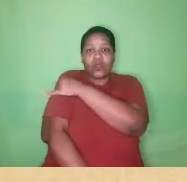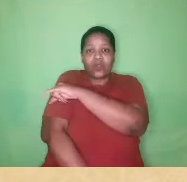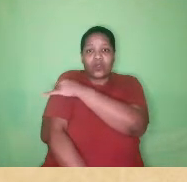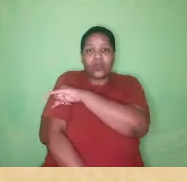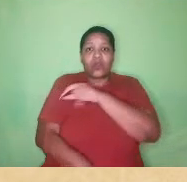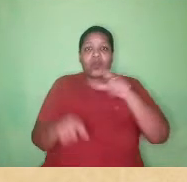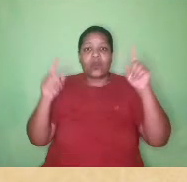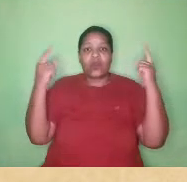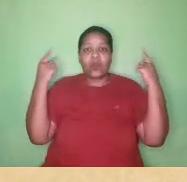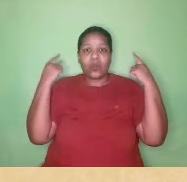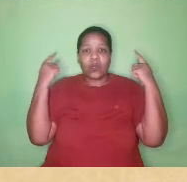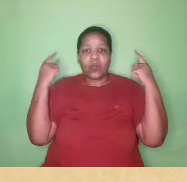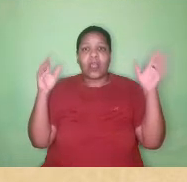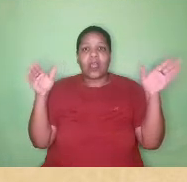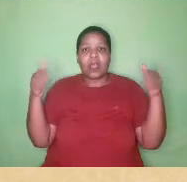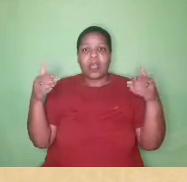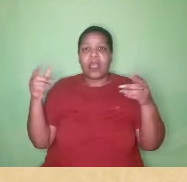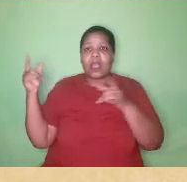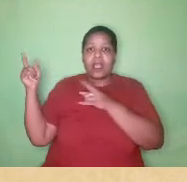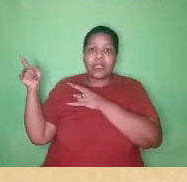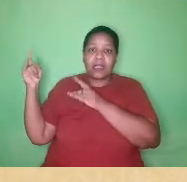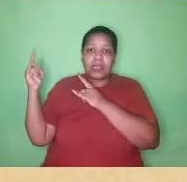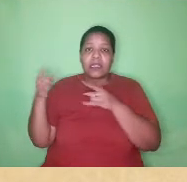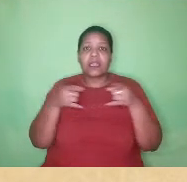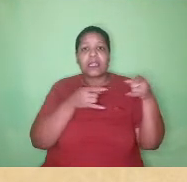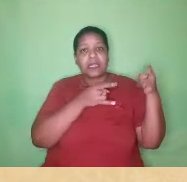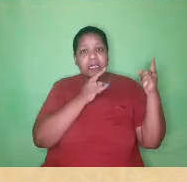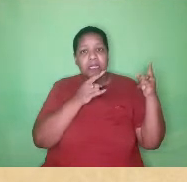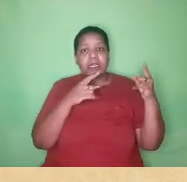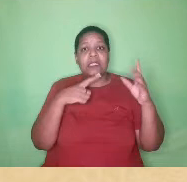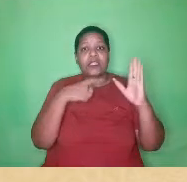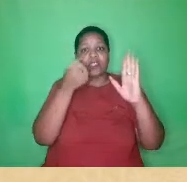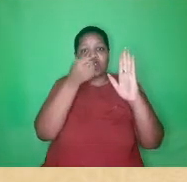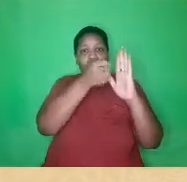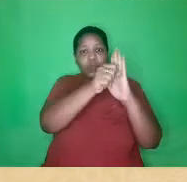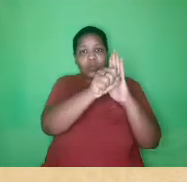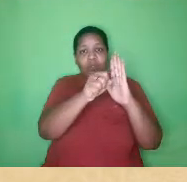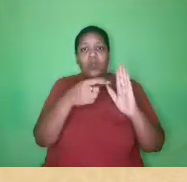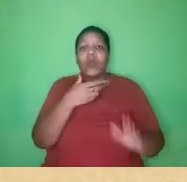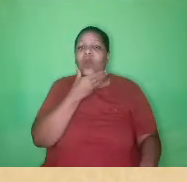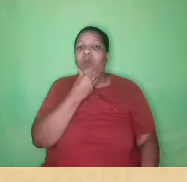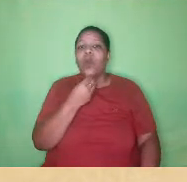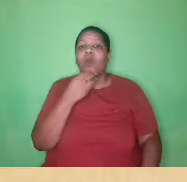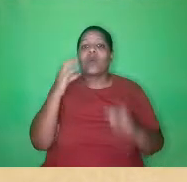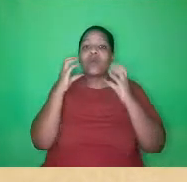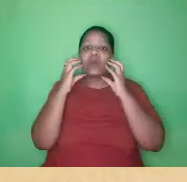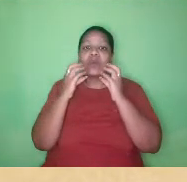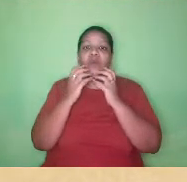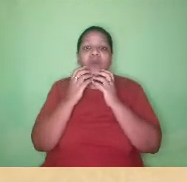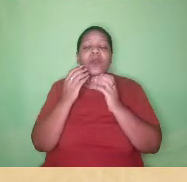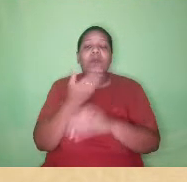na lateral tem um armário embutido, e eu sou um homem negro com barba branca já,